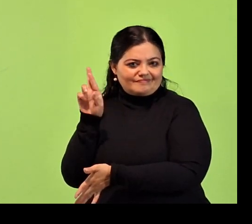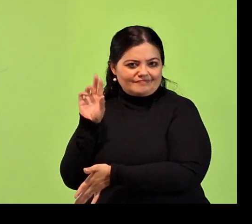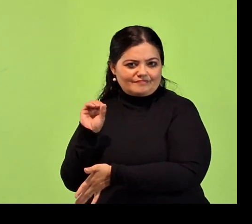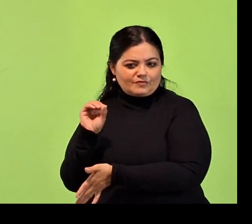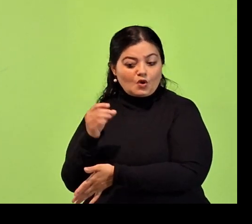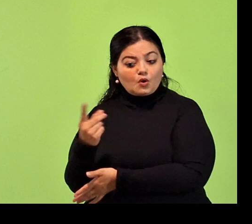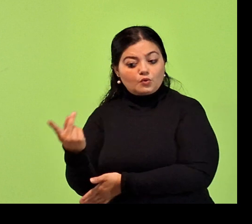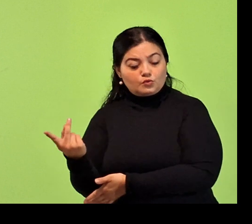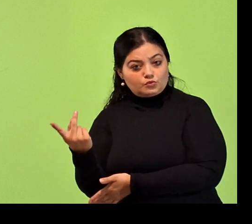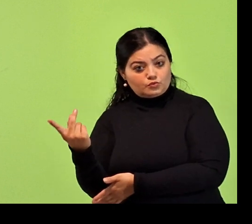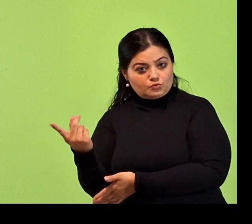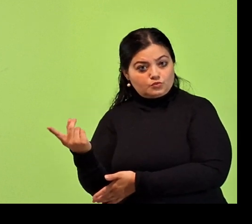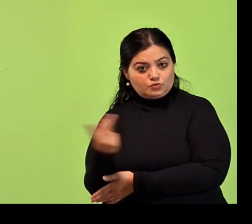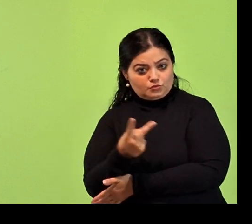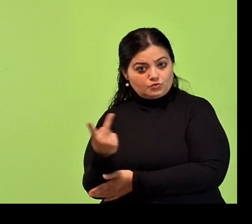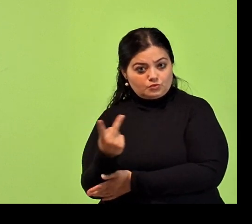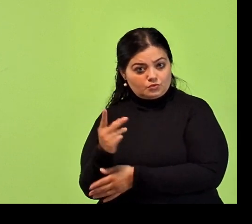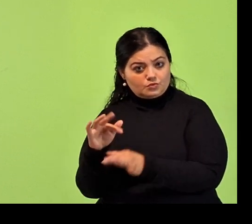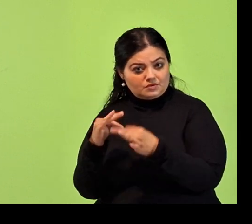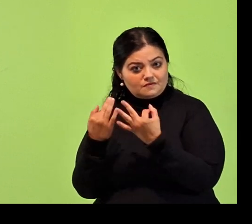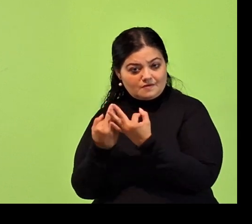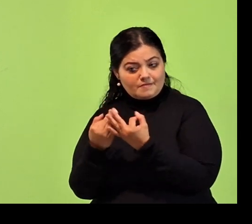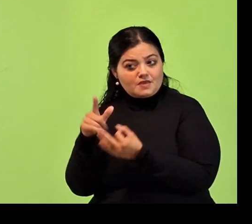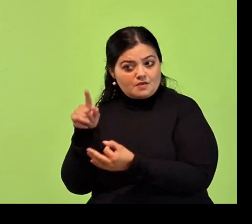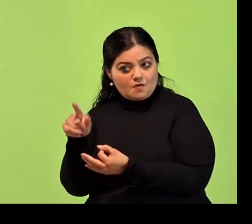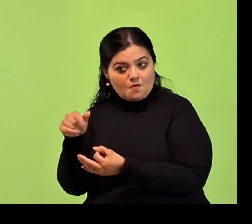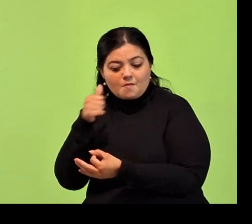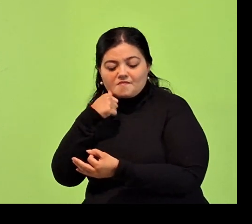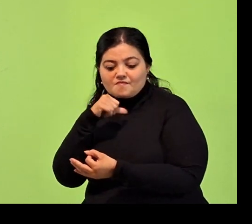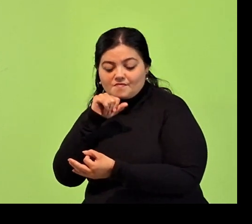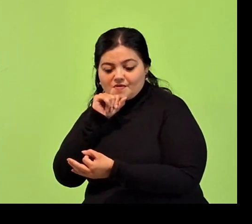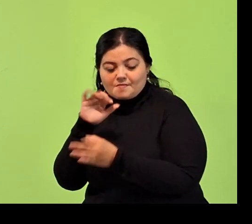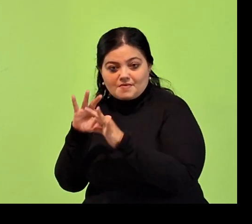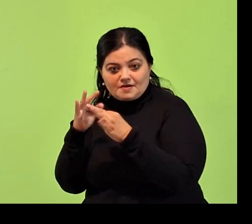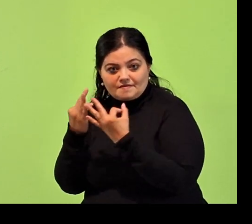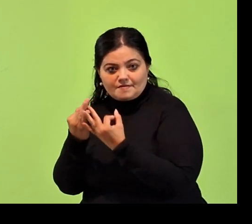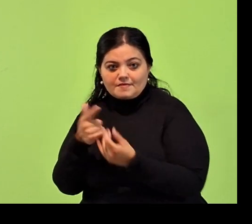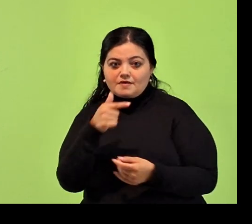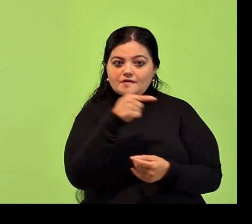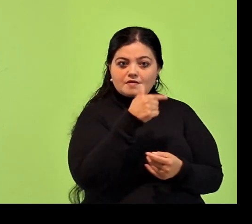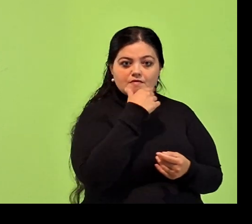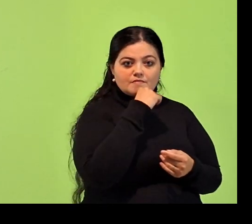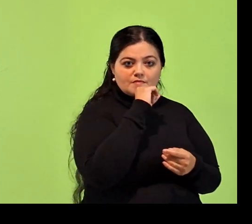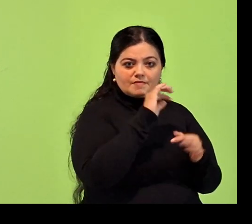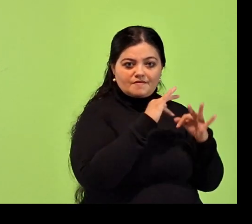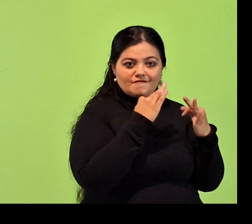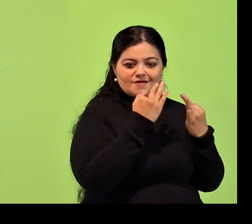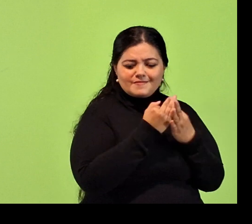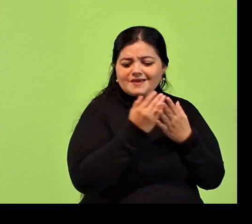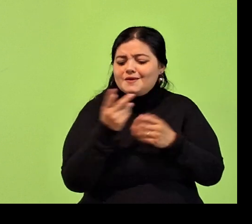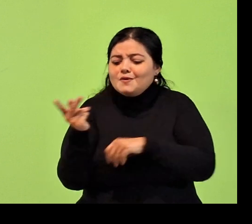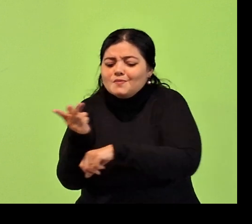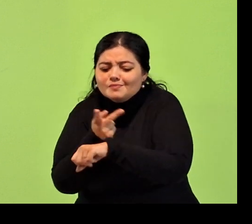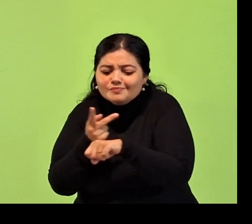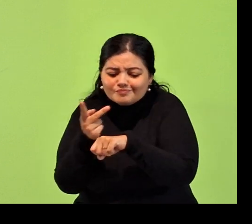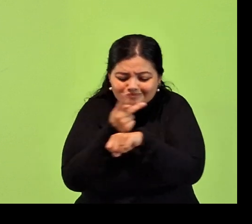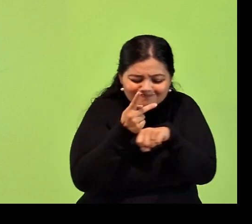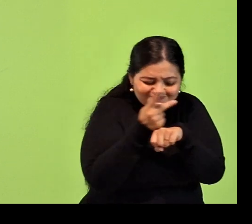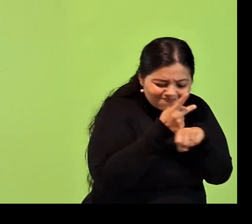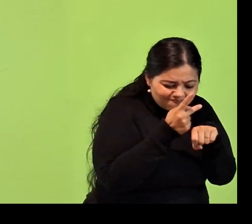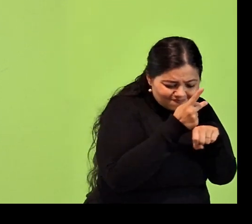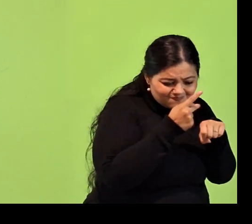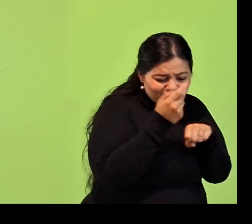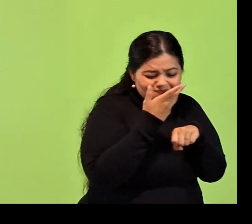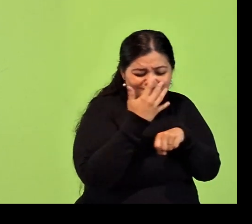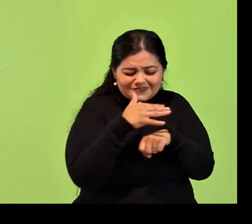do Leandro, pois sim, ele tinha 2 famílias, a paterna e a materna, buscaram essa criança incansavelmente durante esses 30